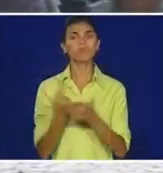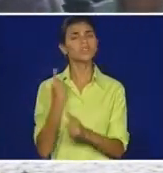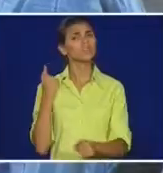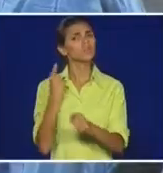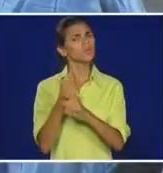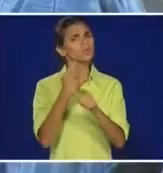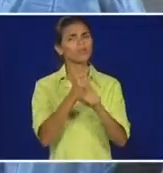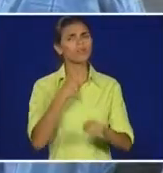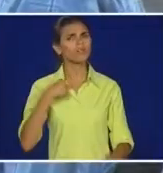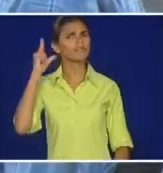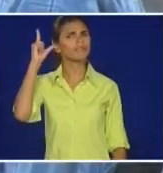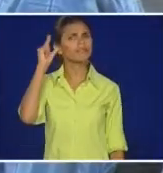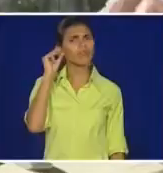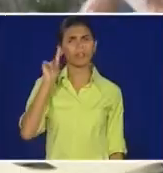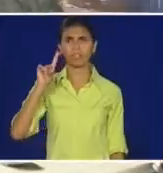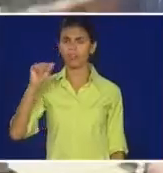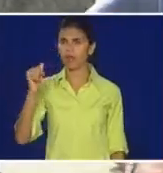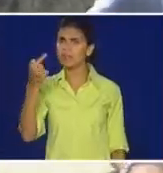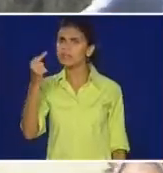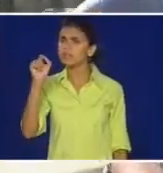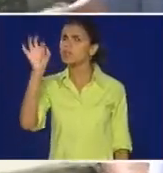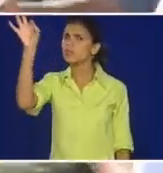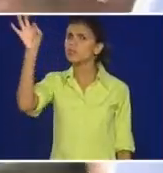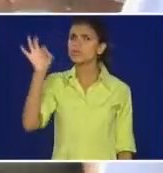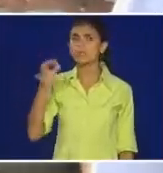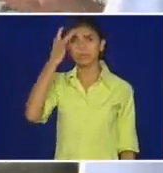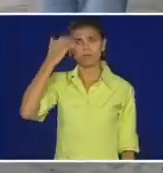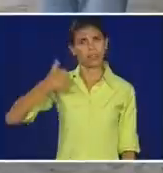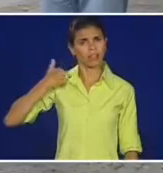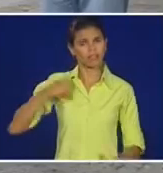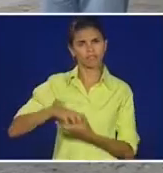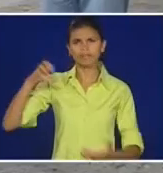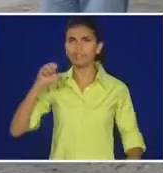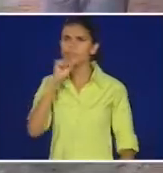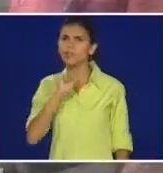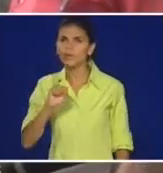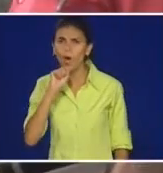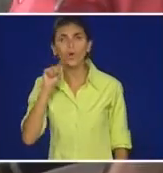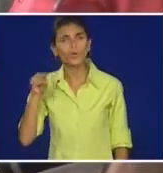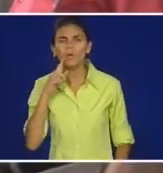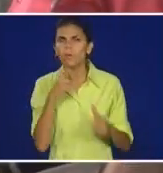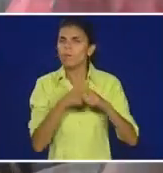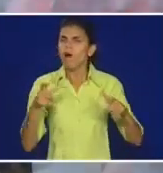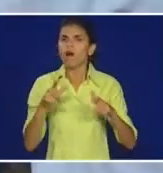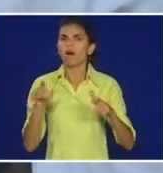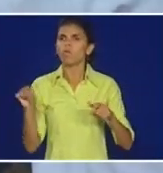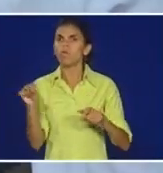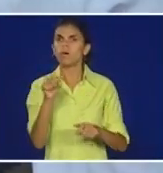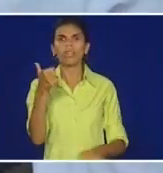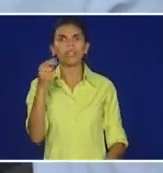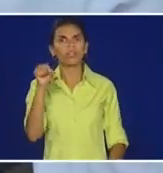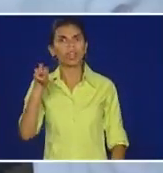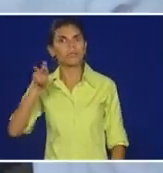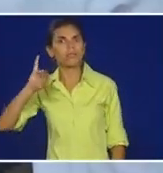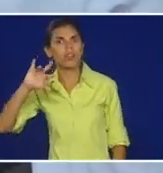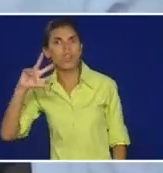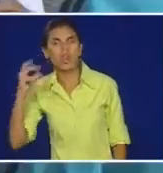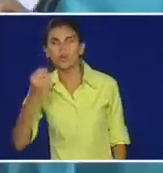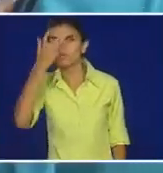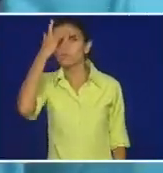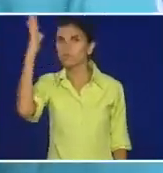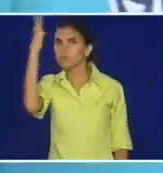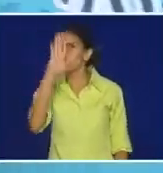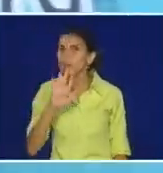Pesquisas recentes demonstram que a deficiência auditiva acomete cerca de 70% dos idosos, um contingente de